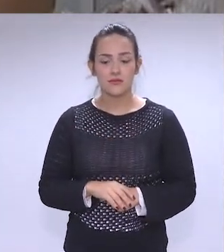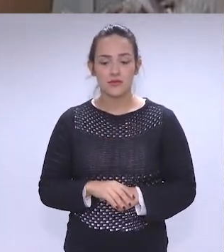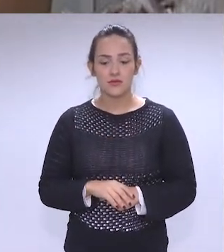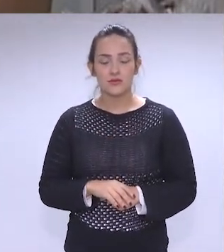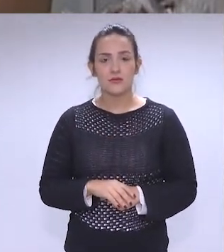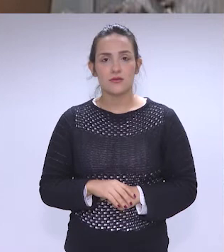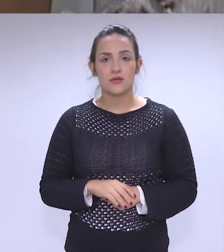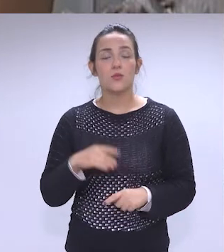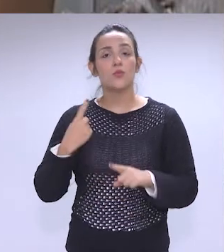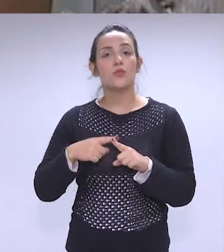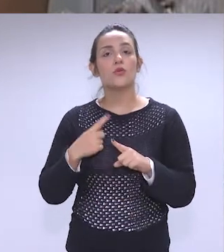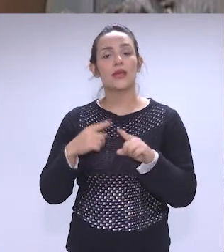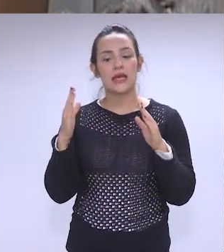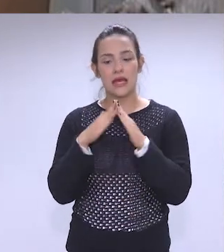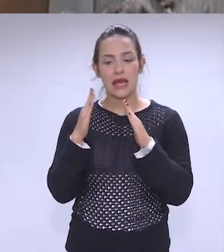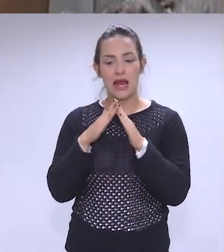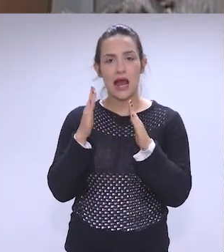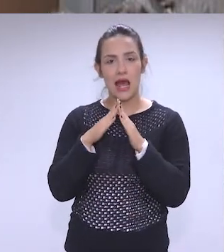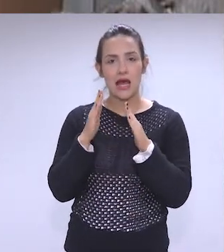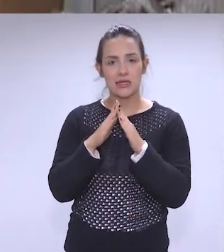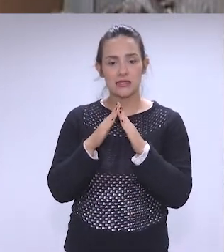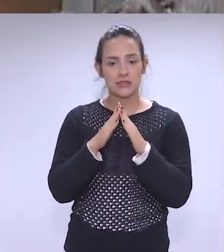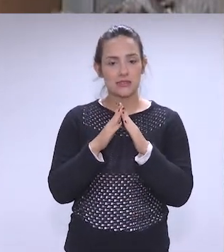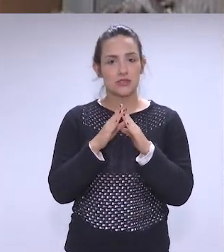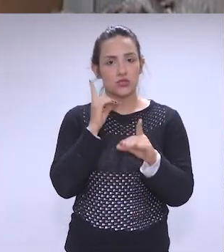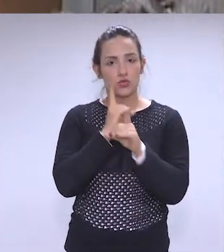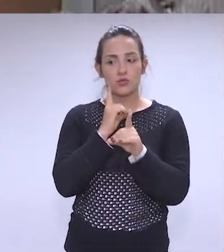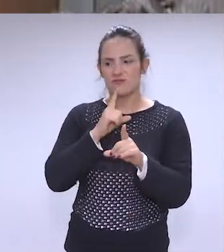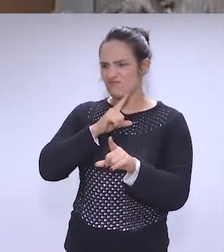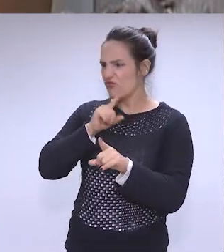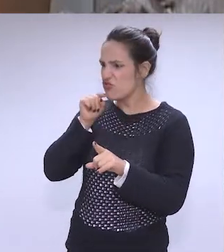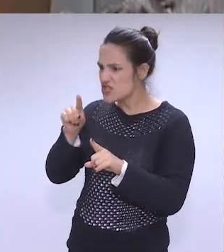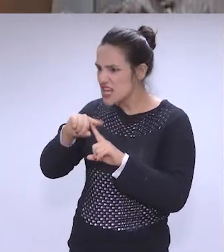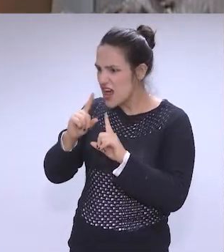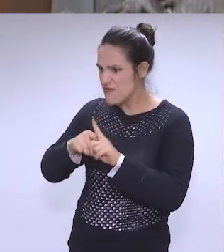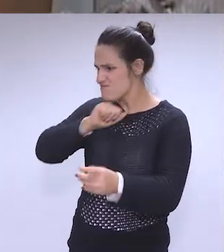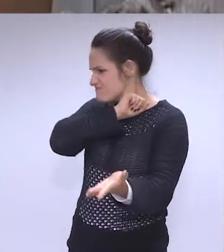saía muito cedo de casa, ela foi expulsa de casa por conta da gravidez.